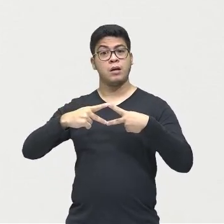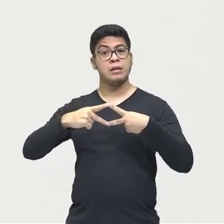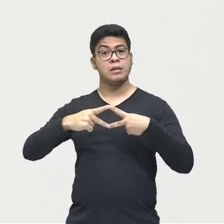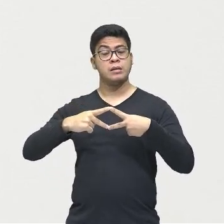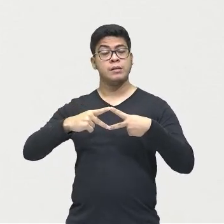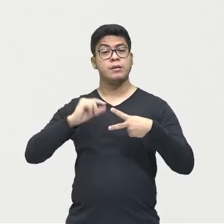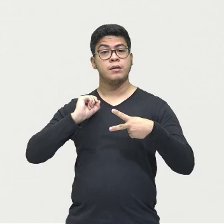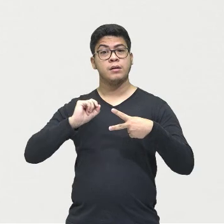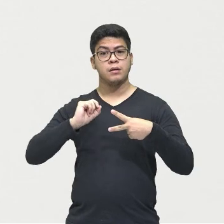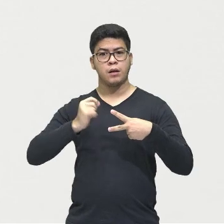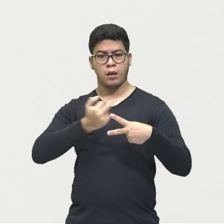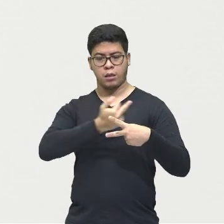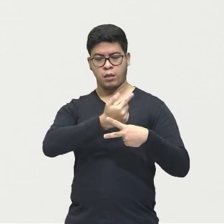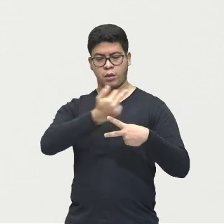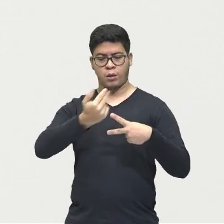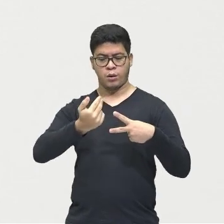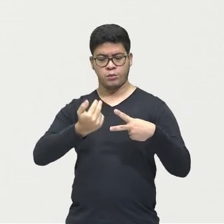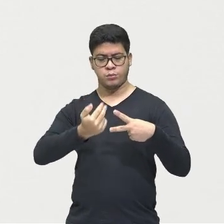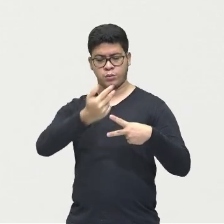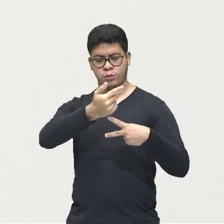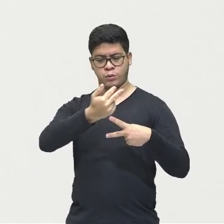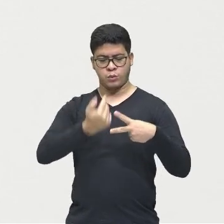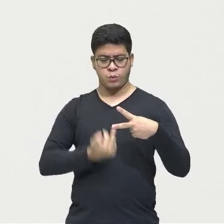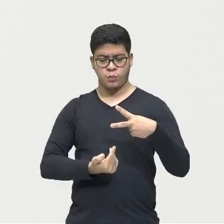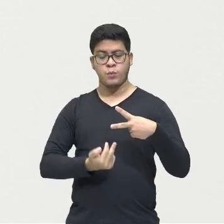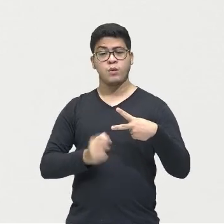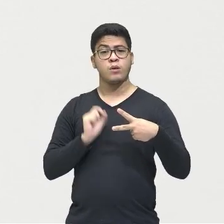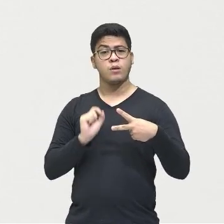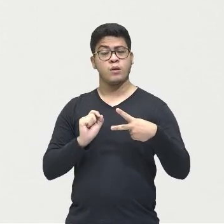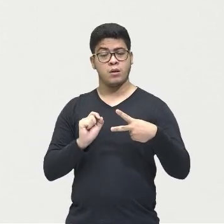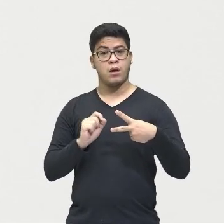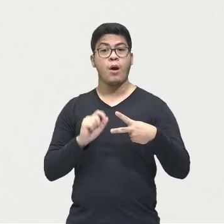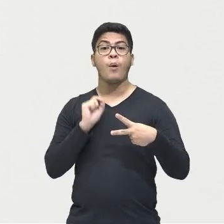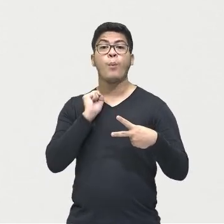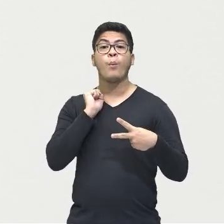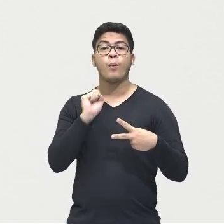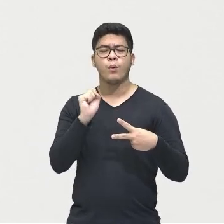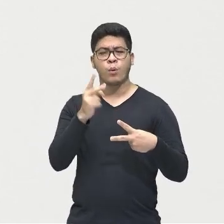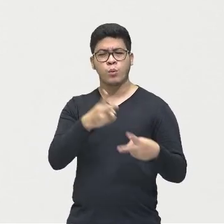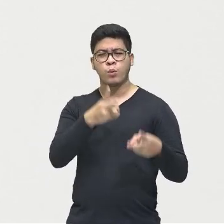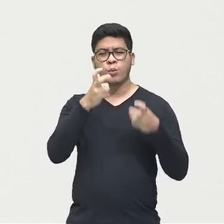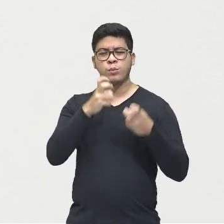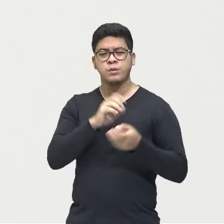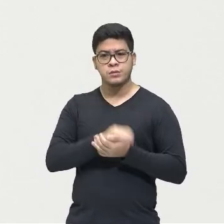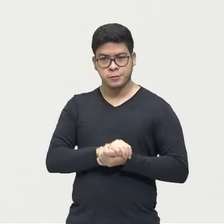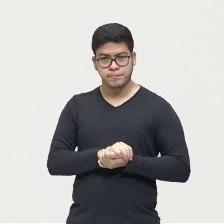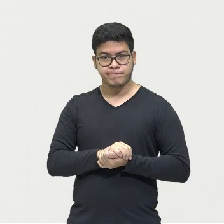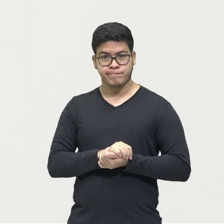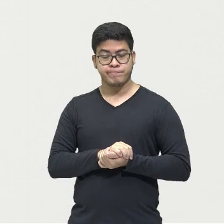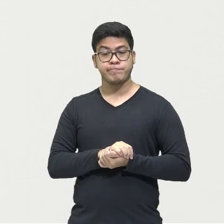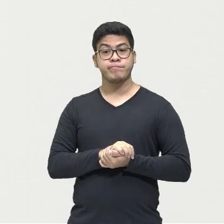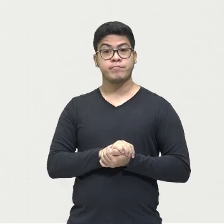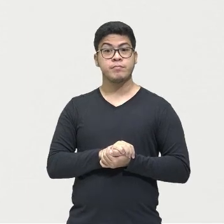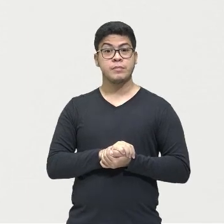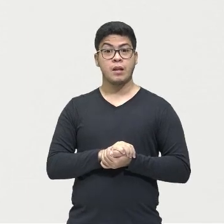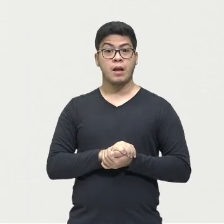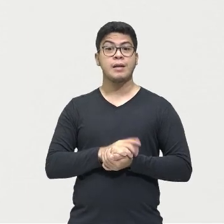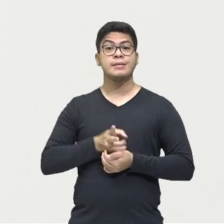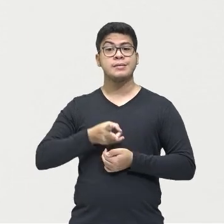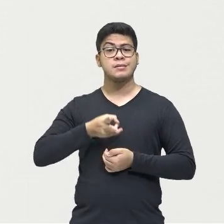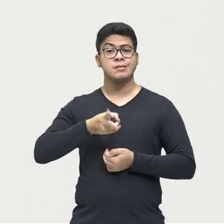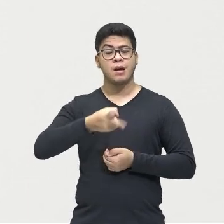ter medidas iguais, né, dos seus lados iguais, nós vamos observar que nem sempre os